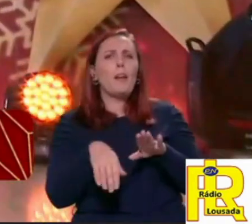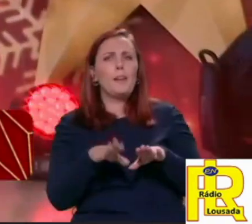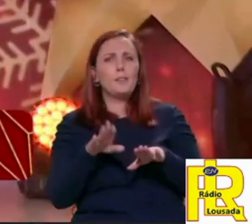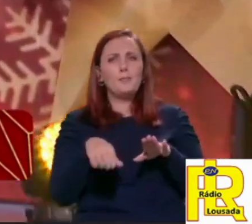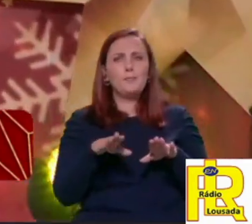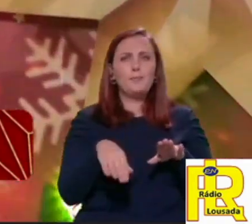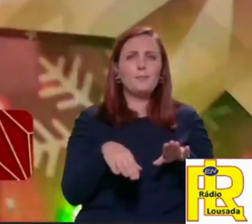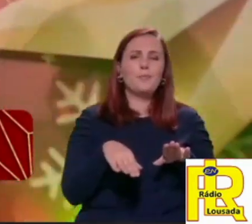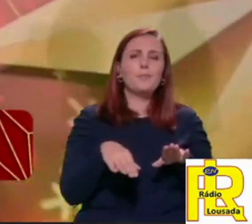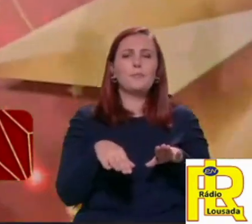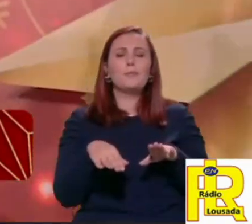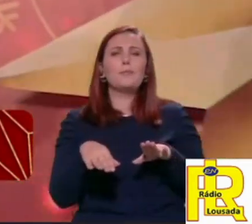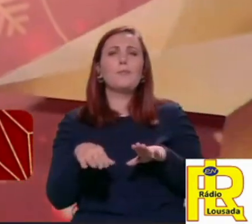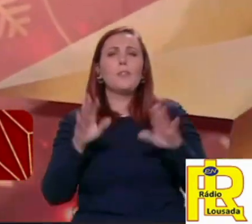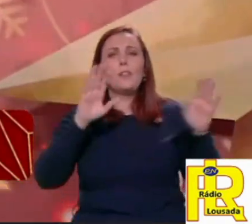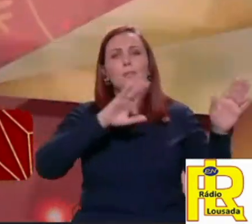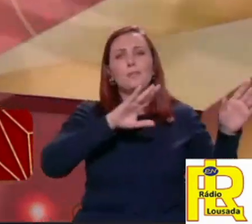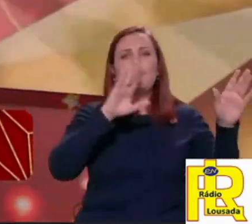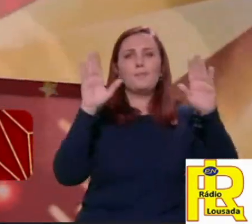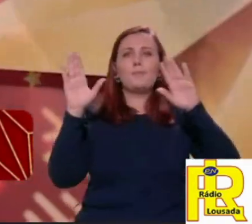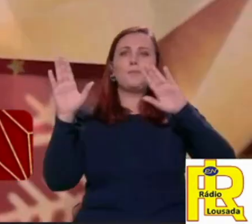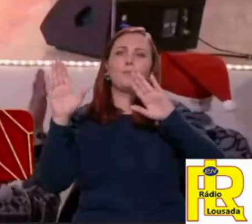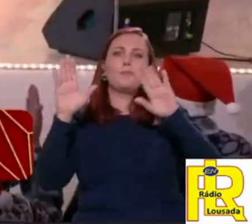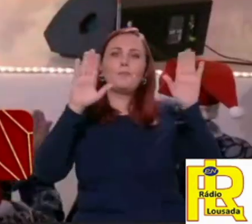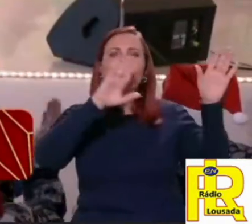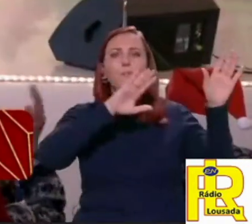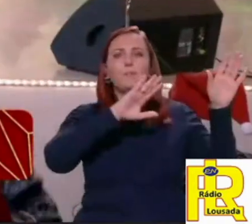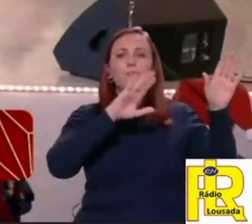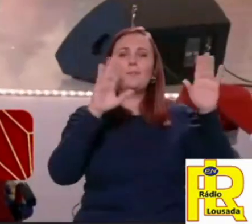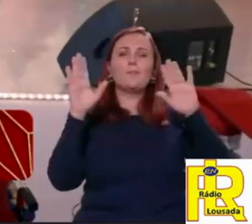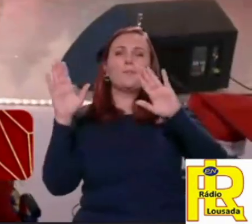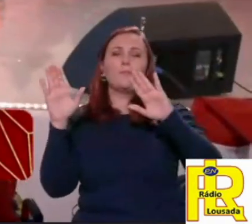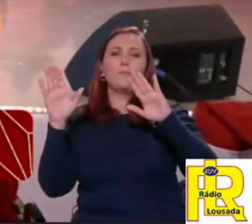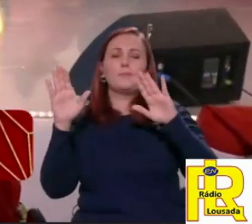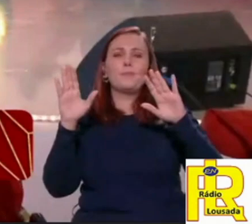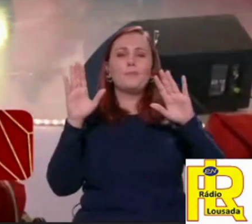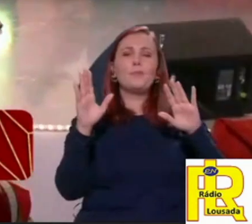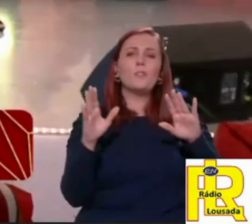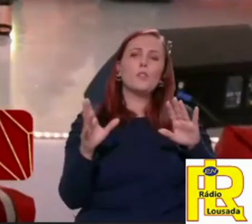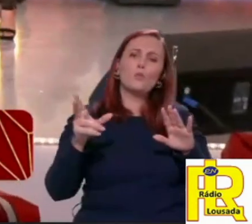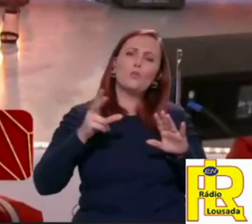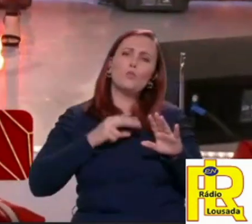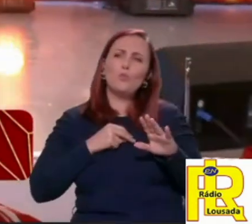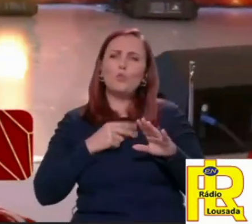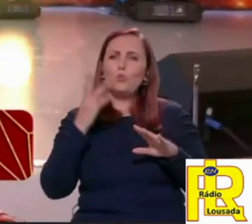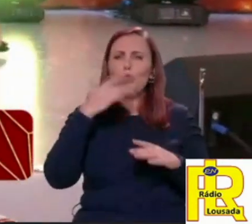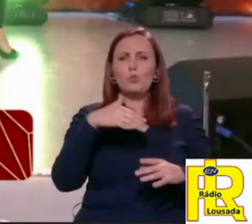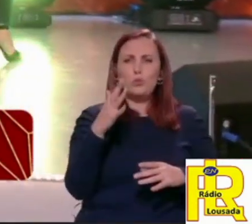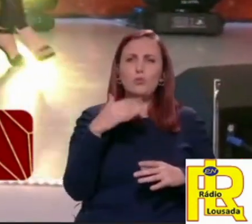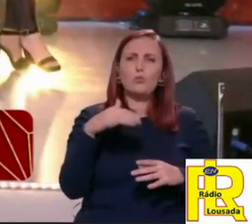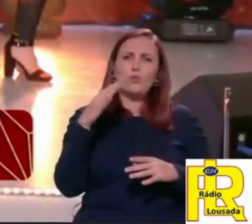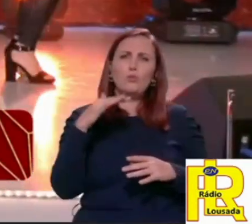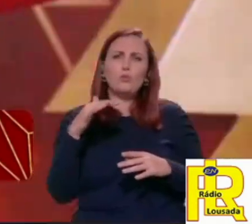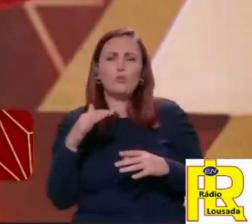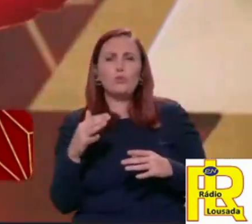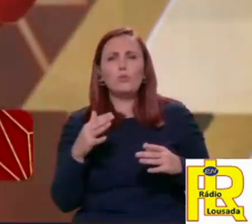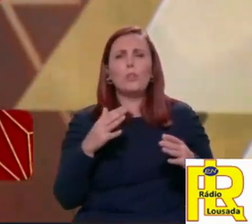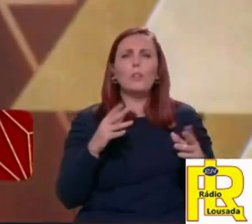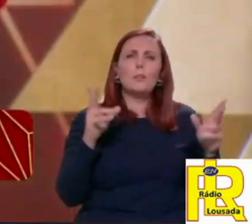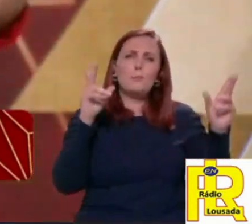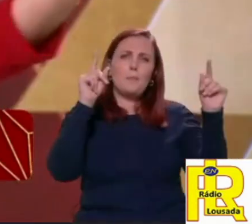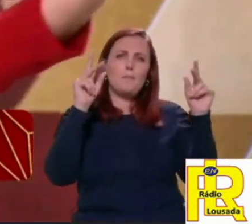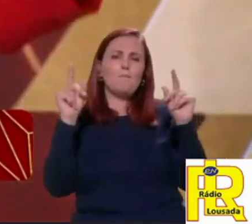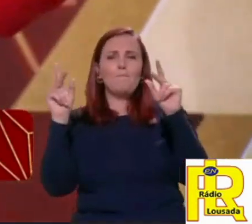o pezinho levanta a m vem comigo cantar e danar